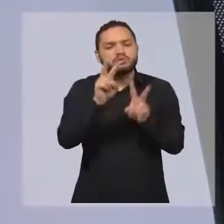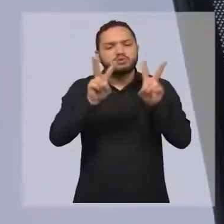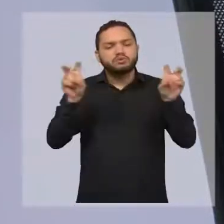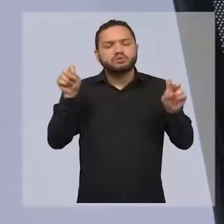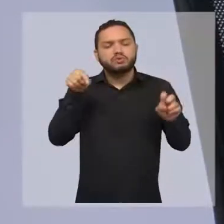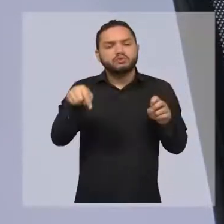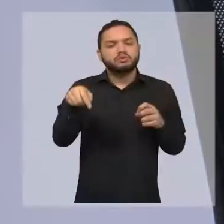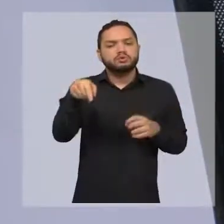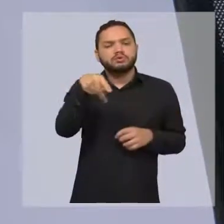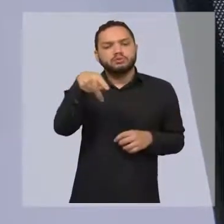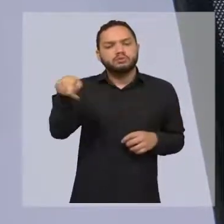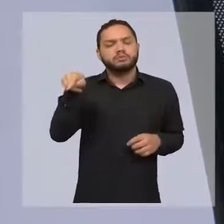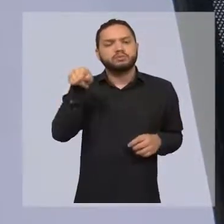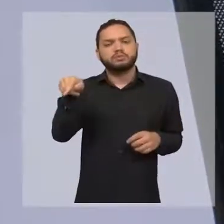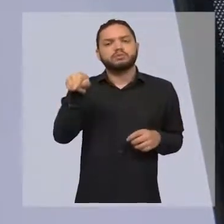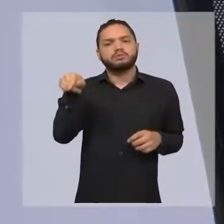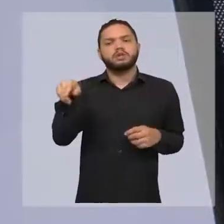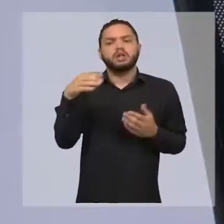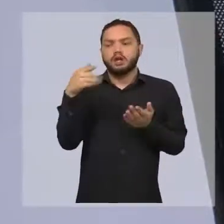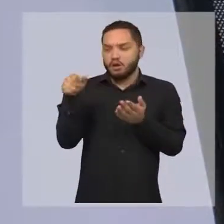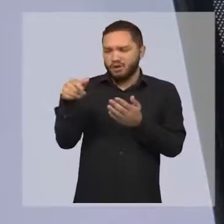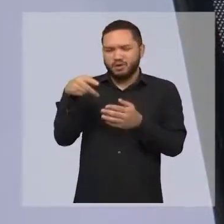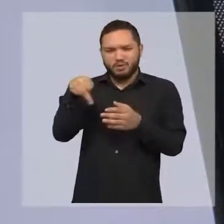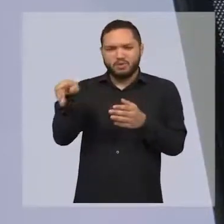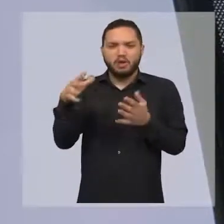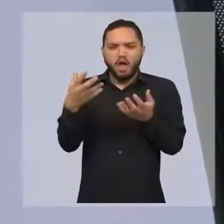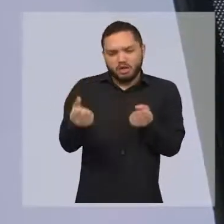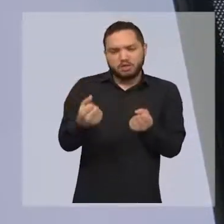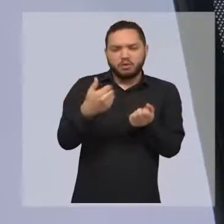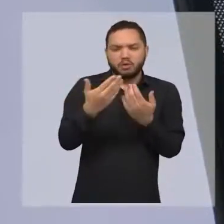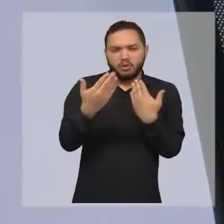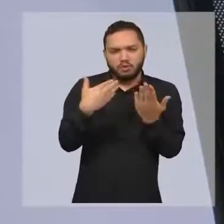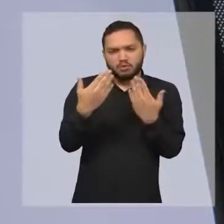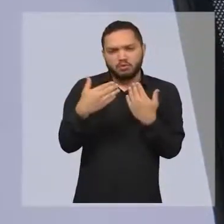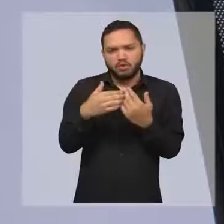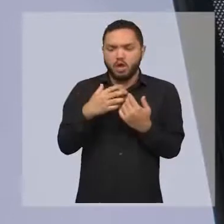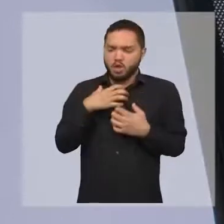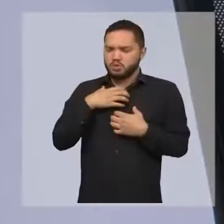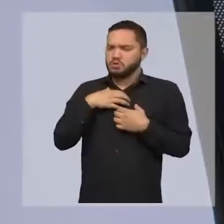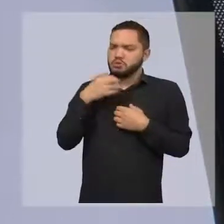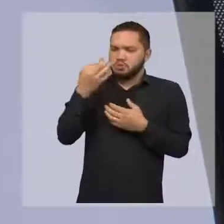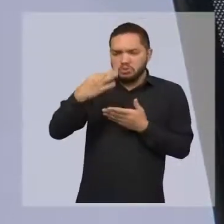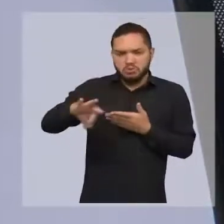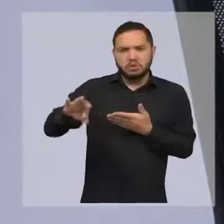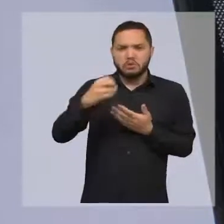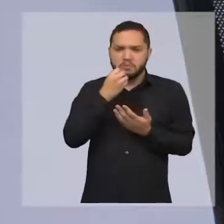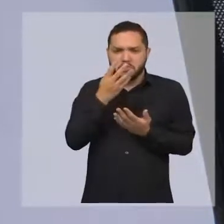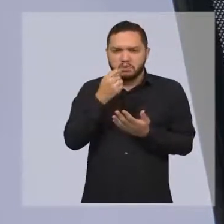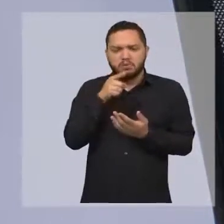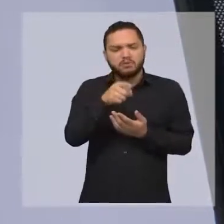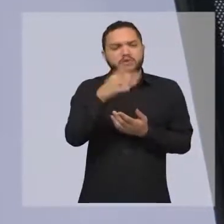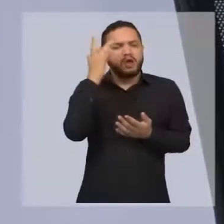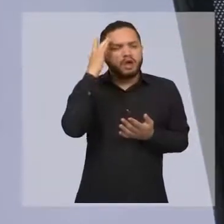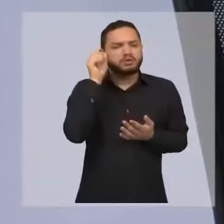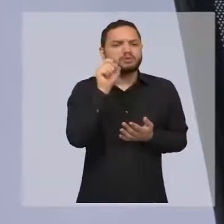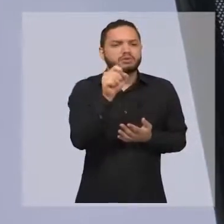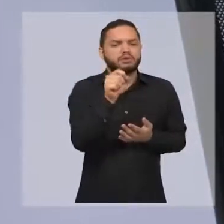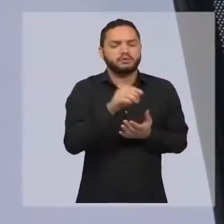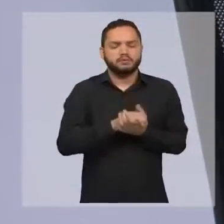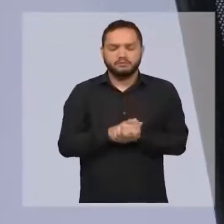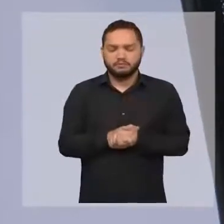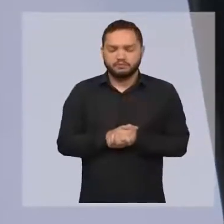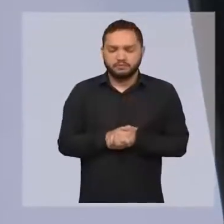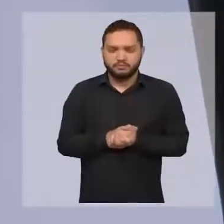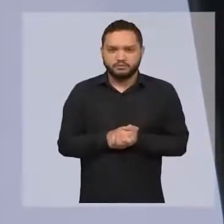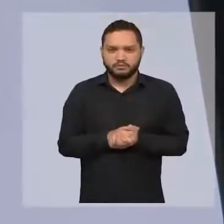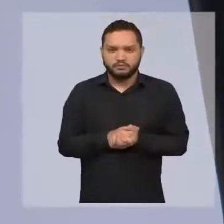desse diálogo? A mim pareceu bom senso, pareceu um bom começo, uma outra retomada. Eu não